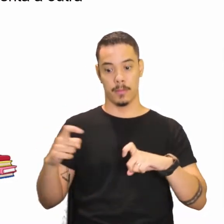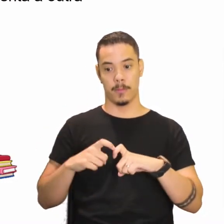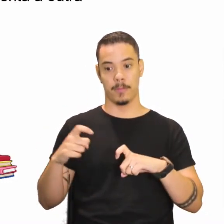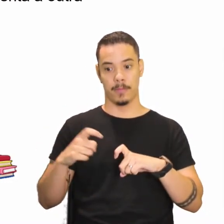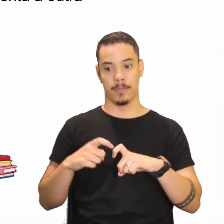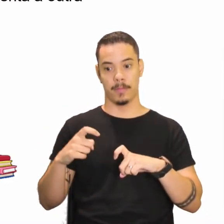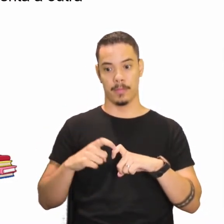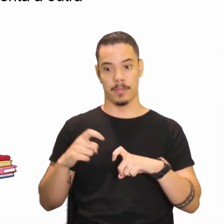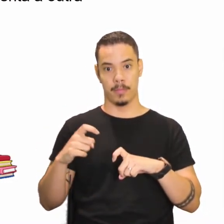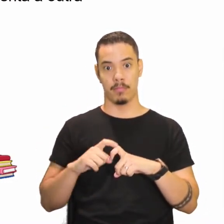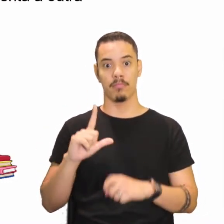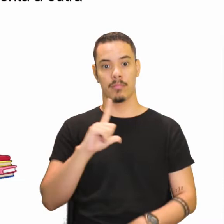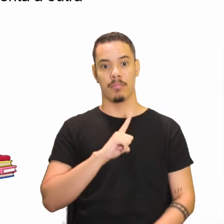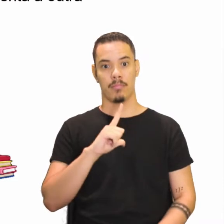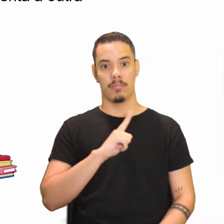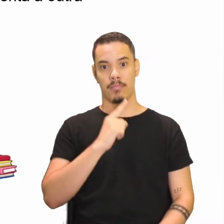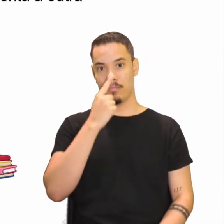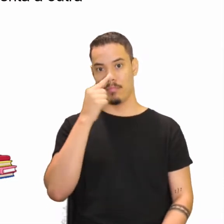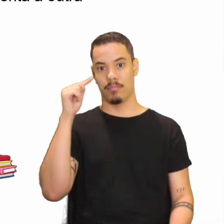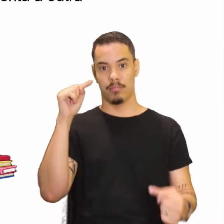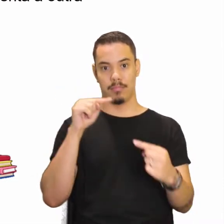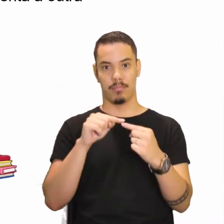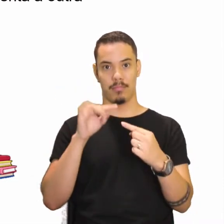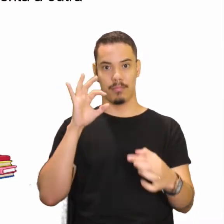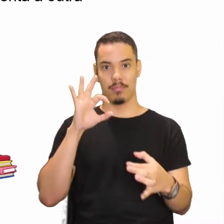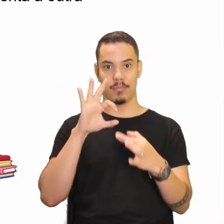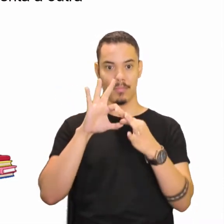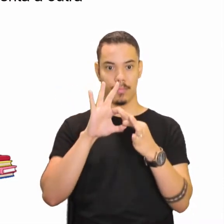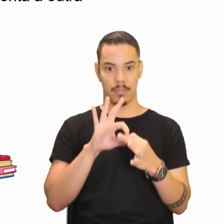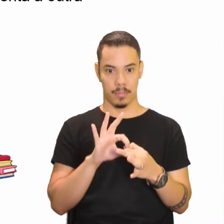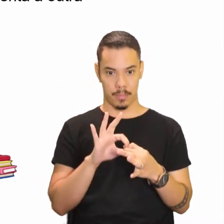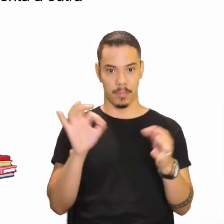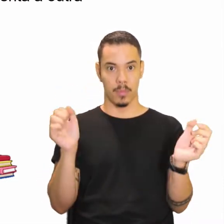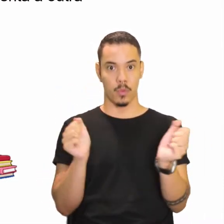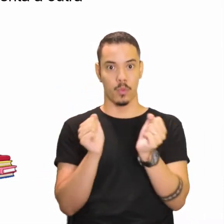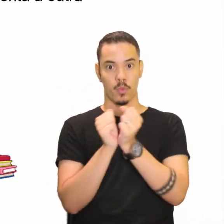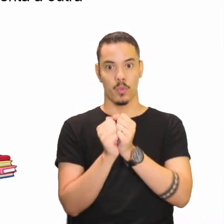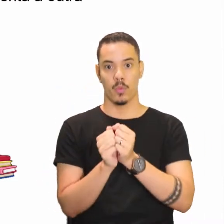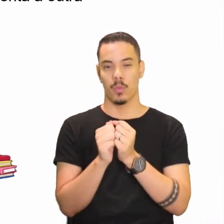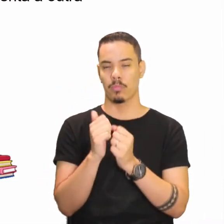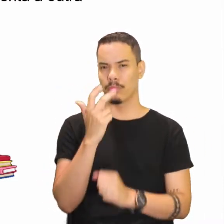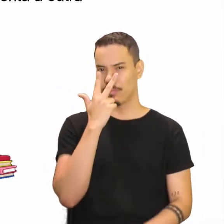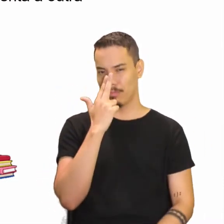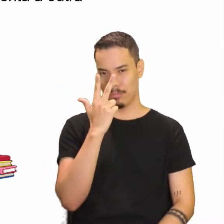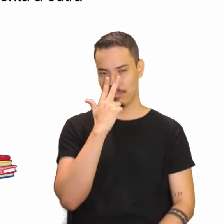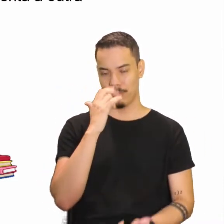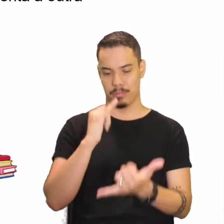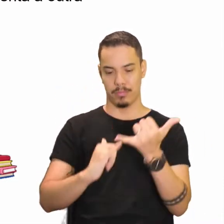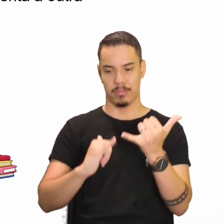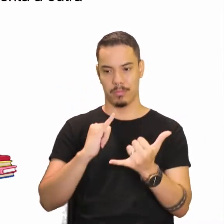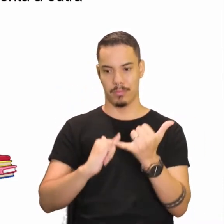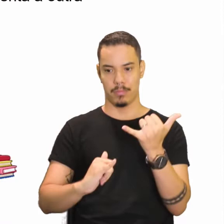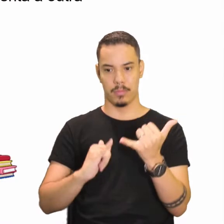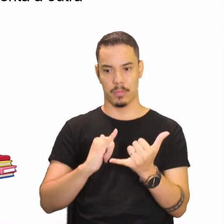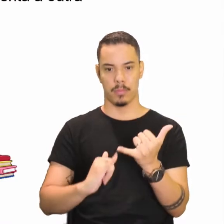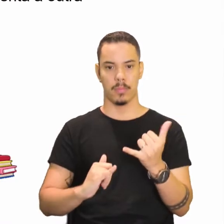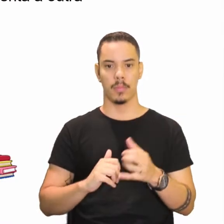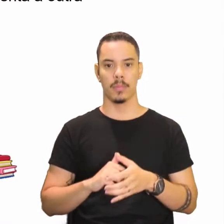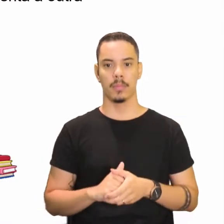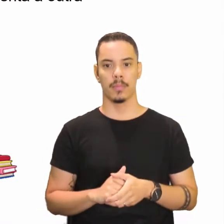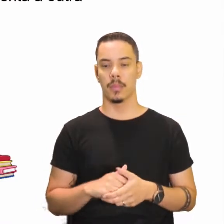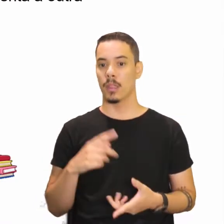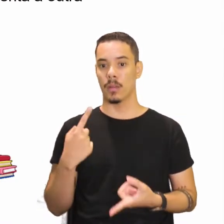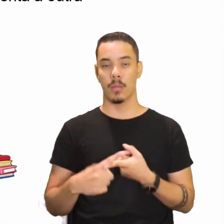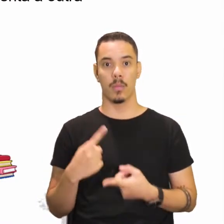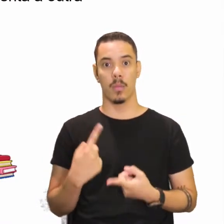quer dizer que tem uma afinidade, tem uma semelhança, ok?